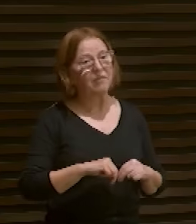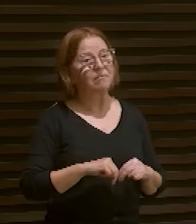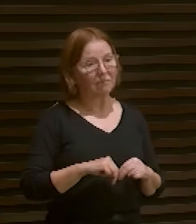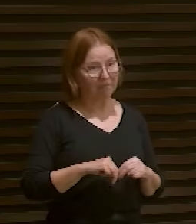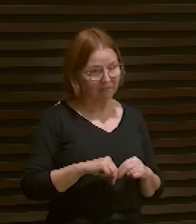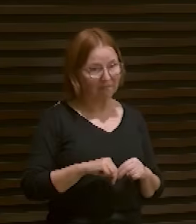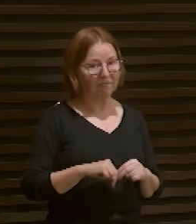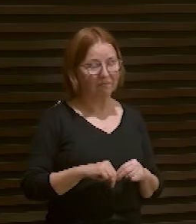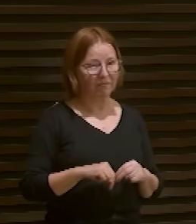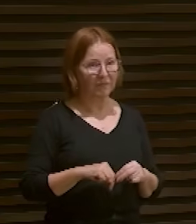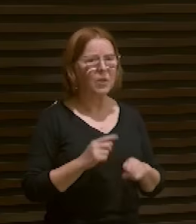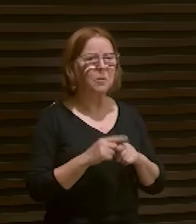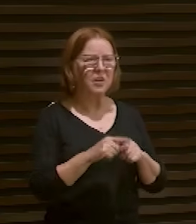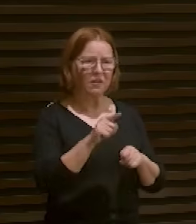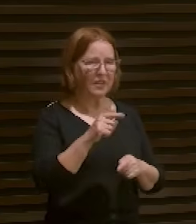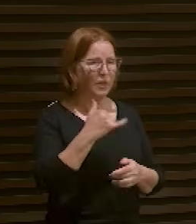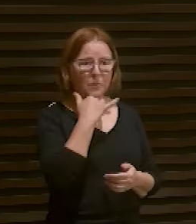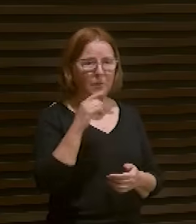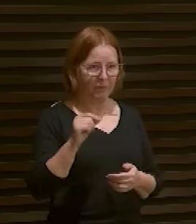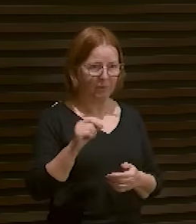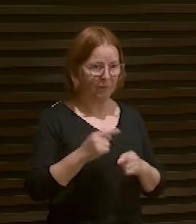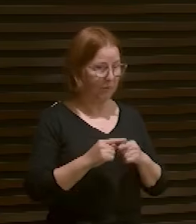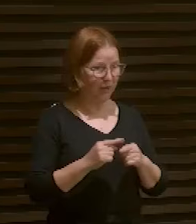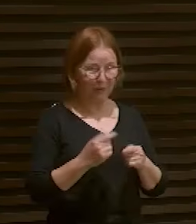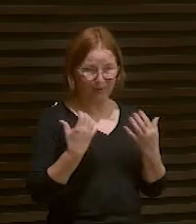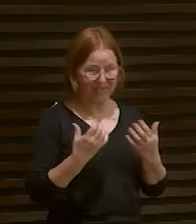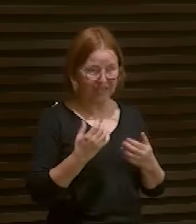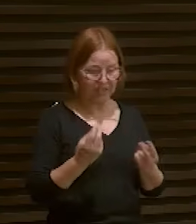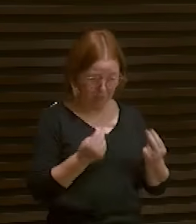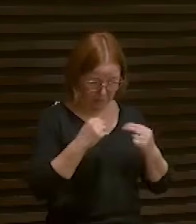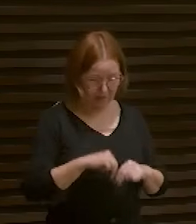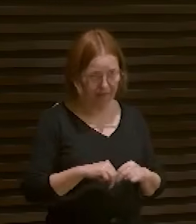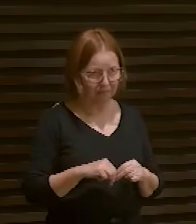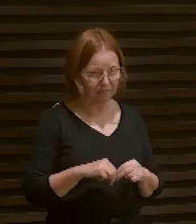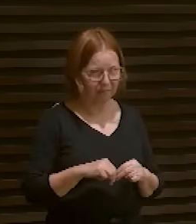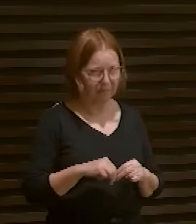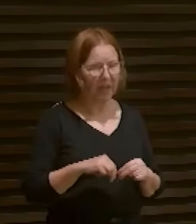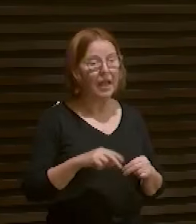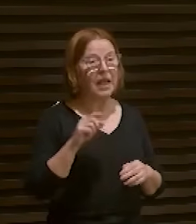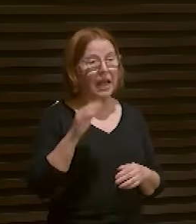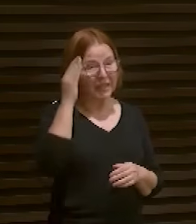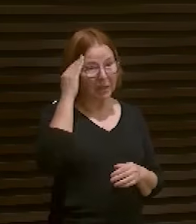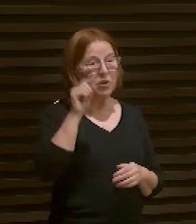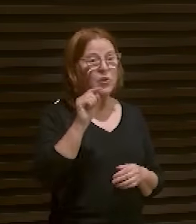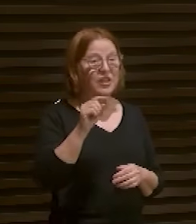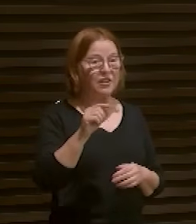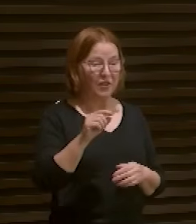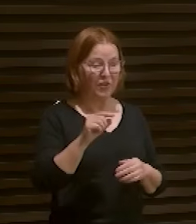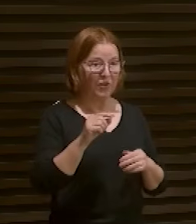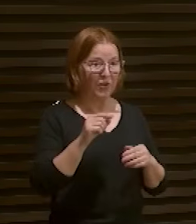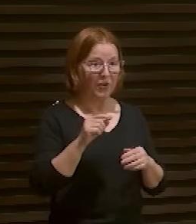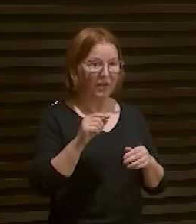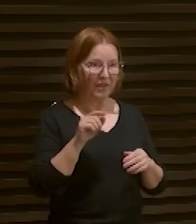Sabe por que você não perdoa? Porque você não quer ser humilhado. Você sabe o que você está dizendo quando você não perdoa? Eu sou melhor do que Cristo, eu sou